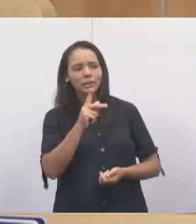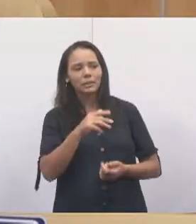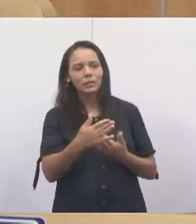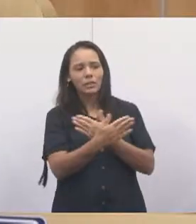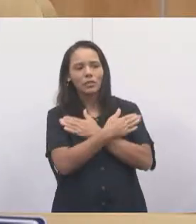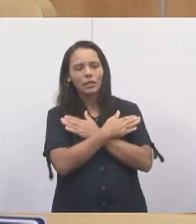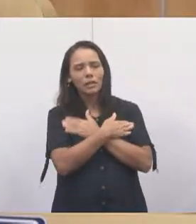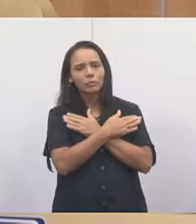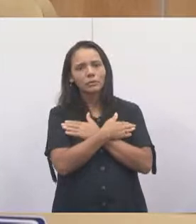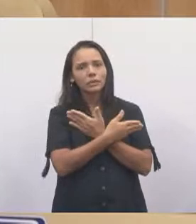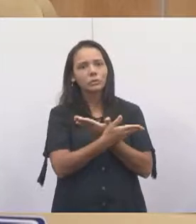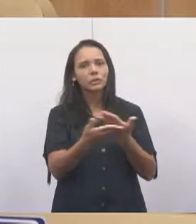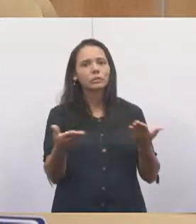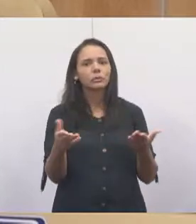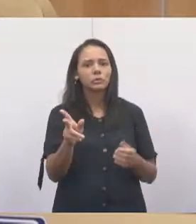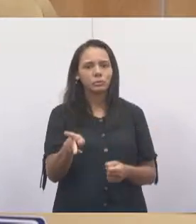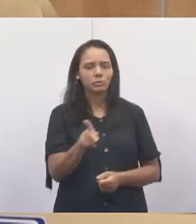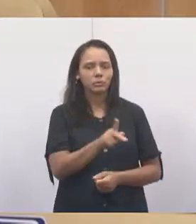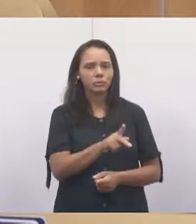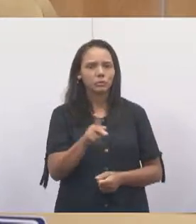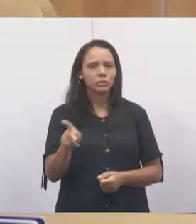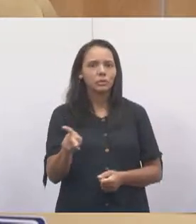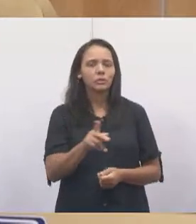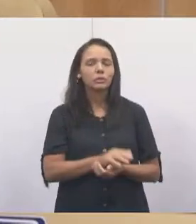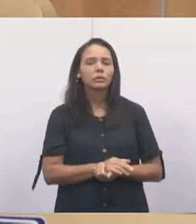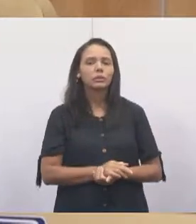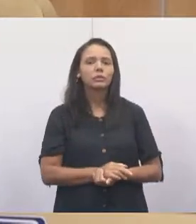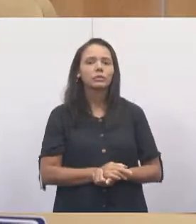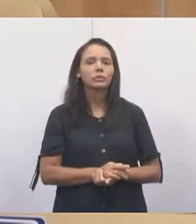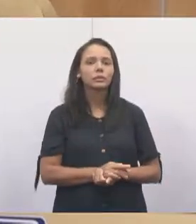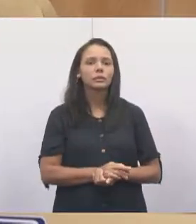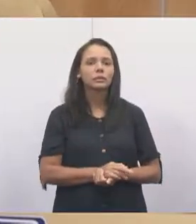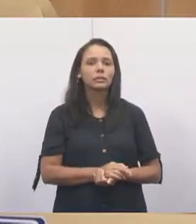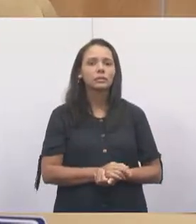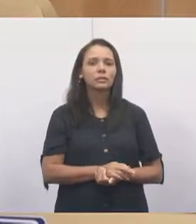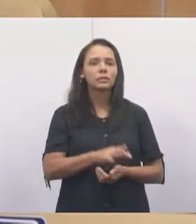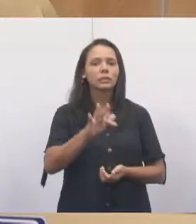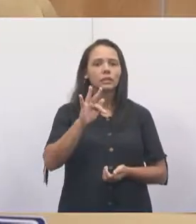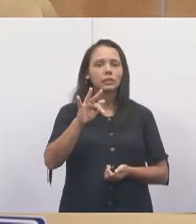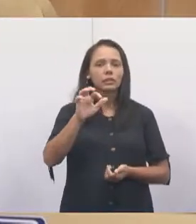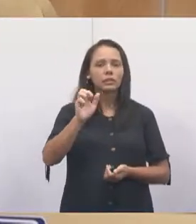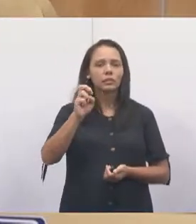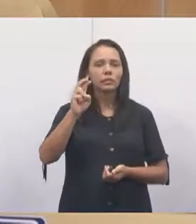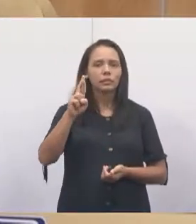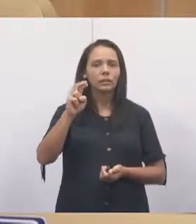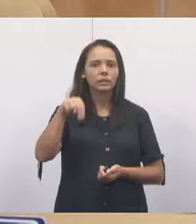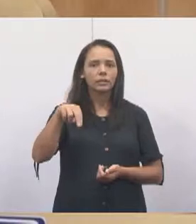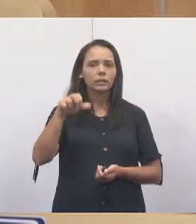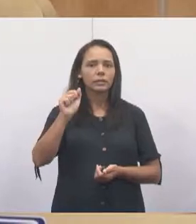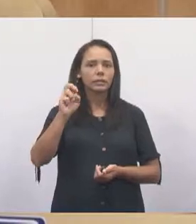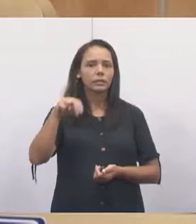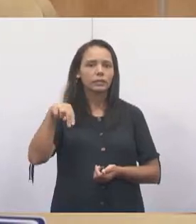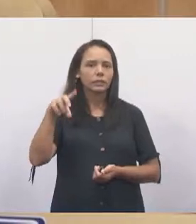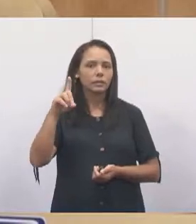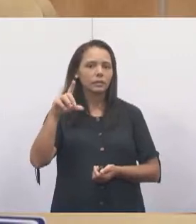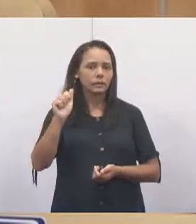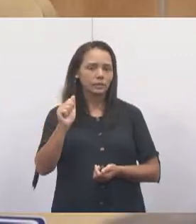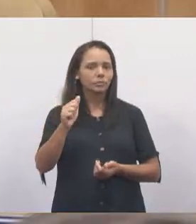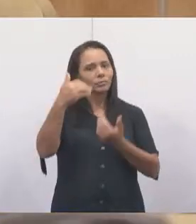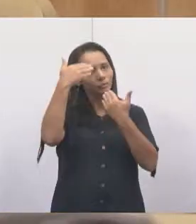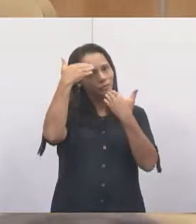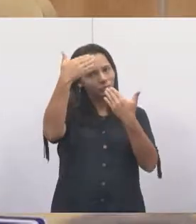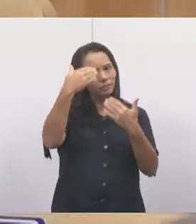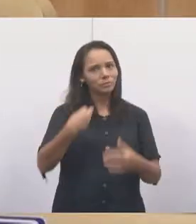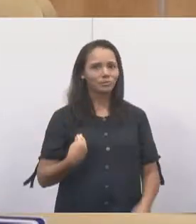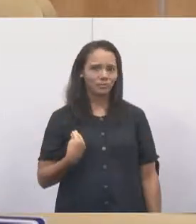abraço para todos os professores. Em nome da Fernanda Junqueira, que eu vi ali em cima também. Obrigado pela presença de vocês.